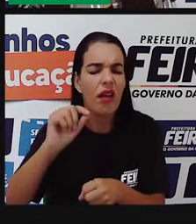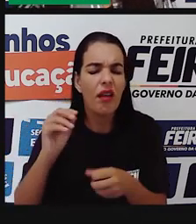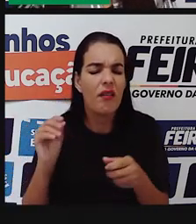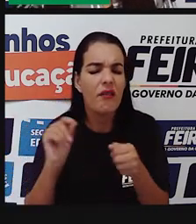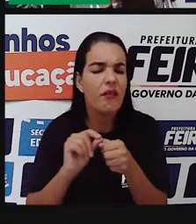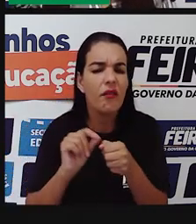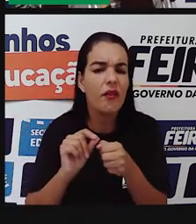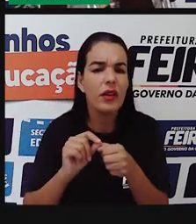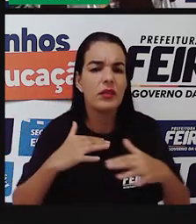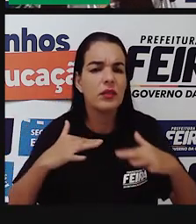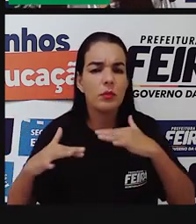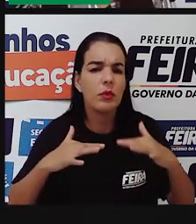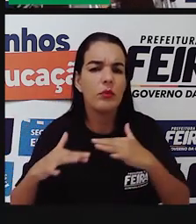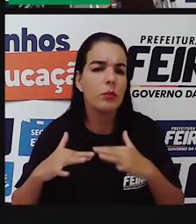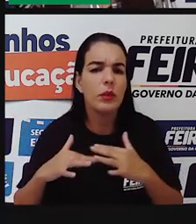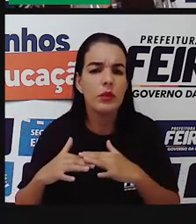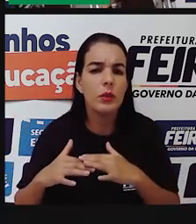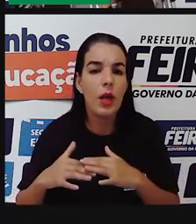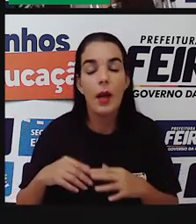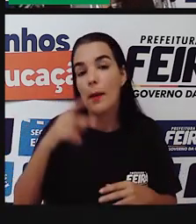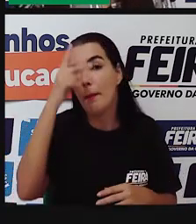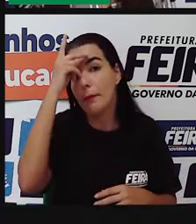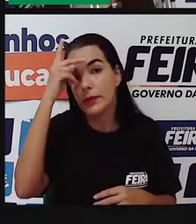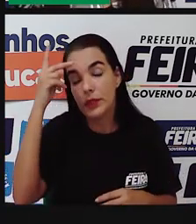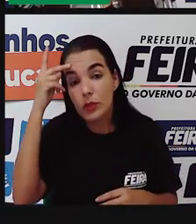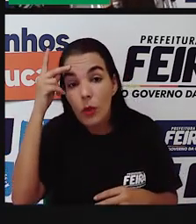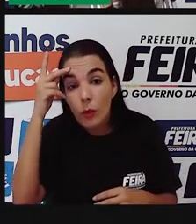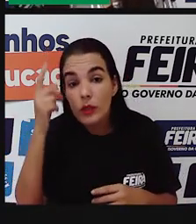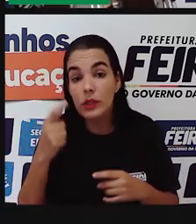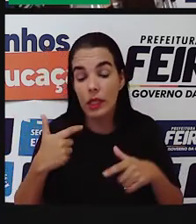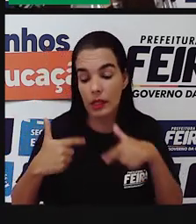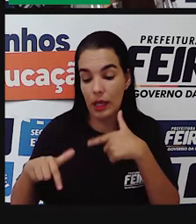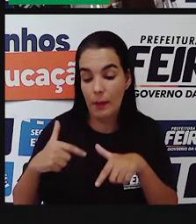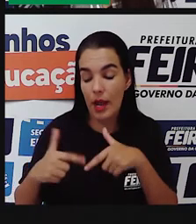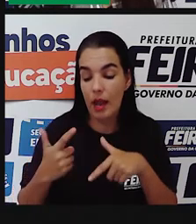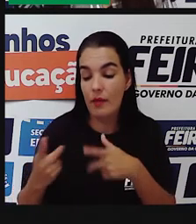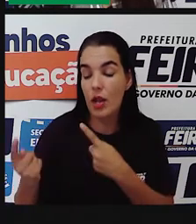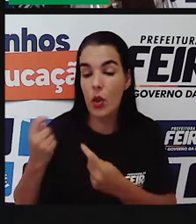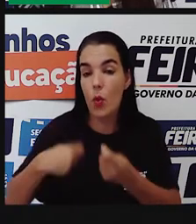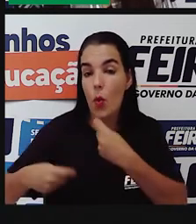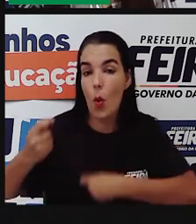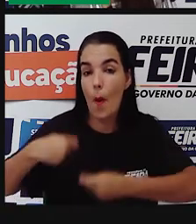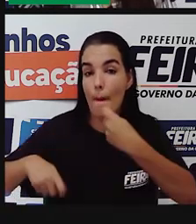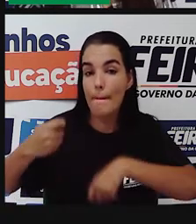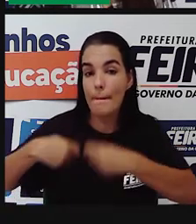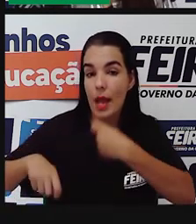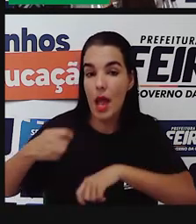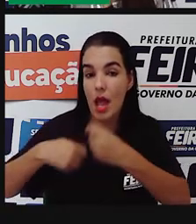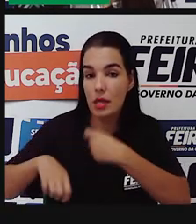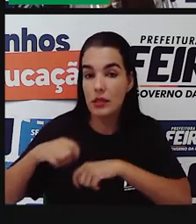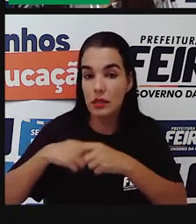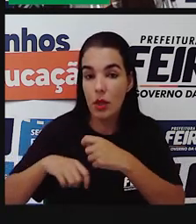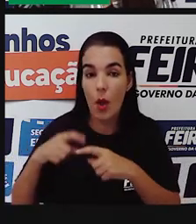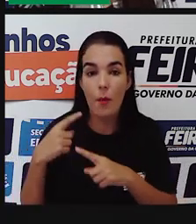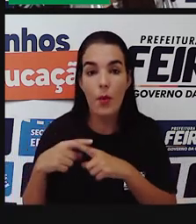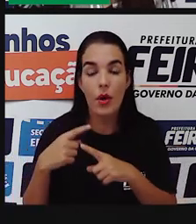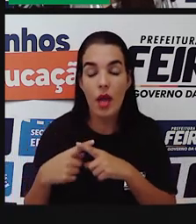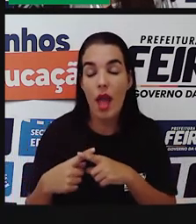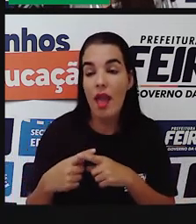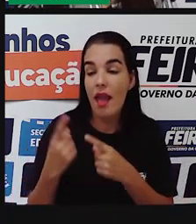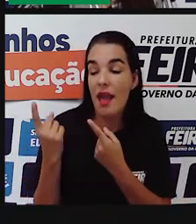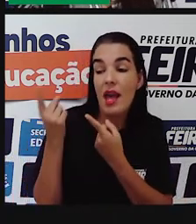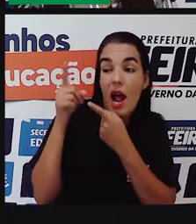os chamados pejorativamente de mascates, né? Contra os fazendeiros de Olinda que tinham